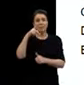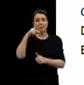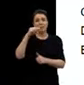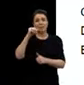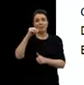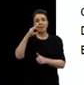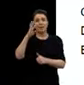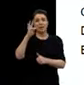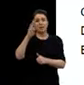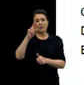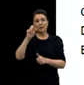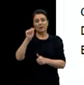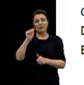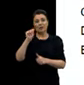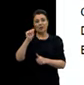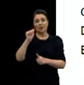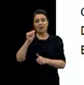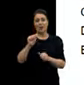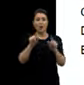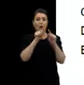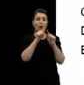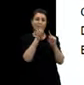paclitaxel é um triterpeno